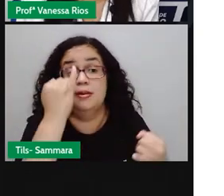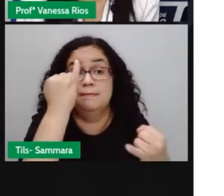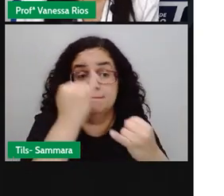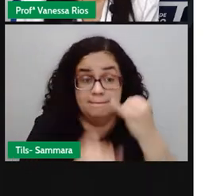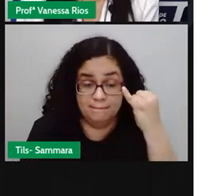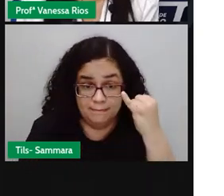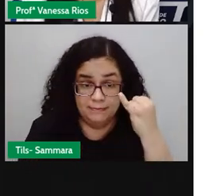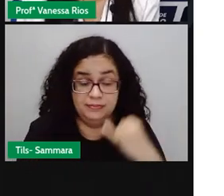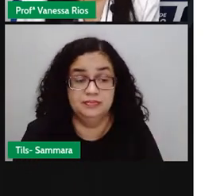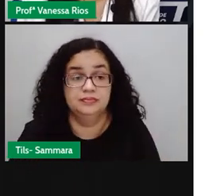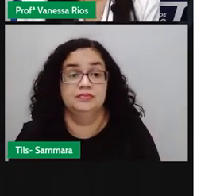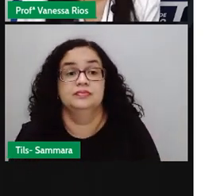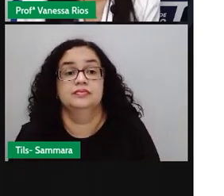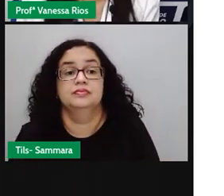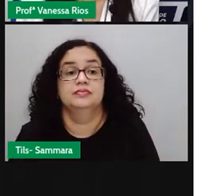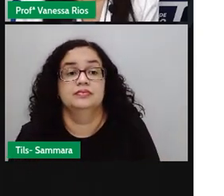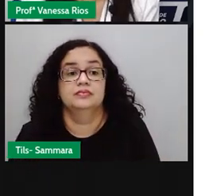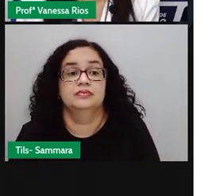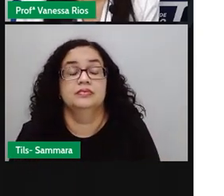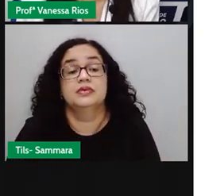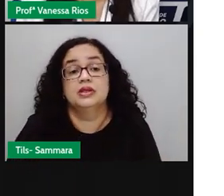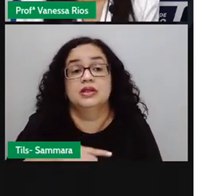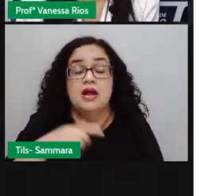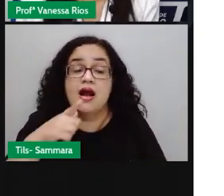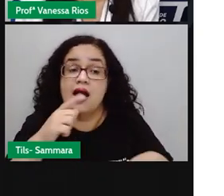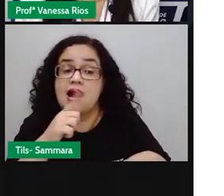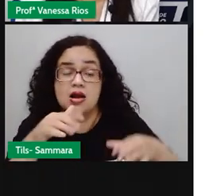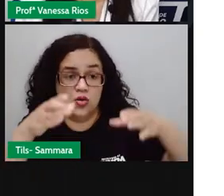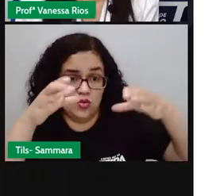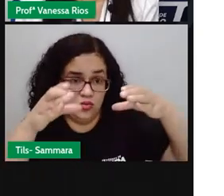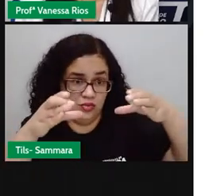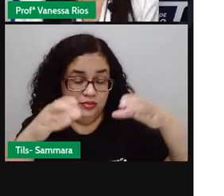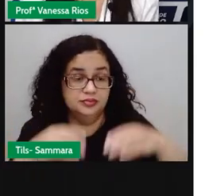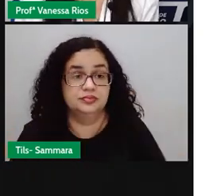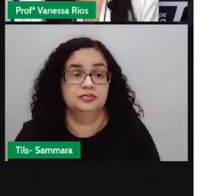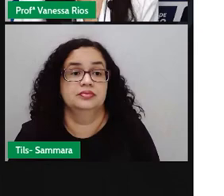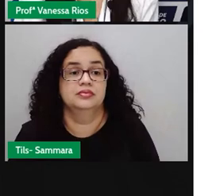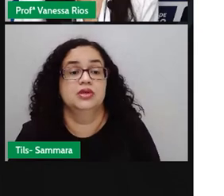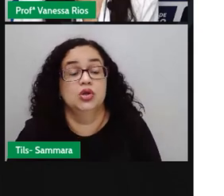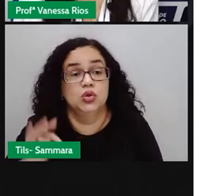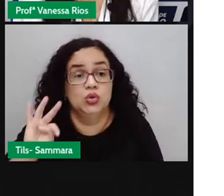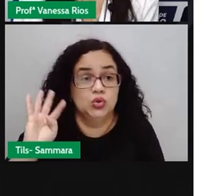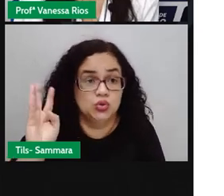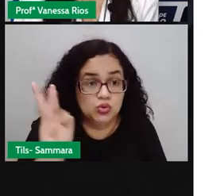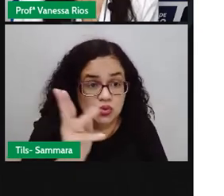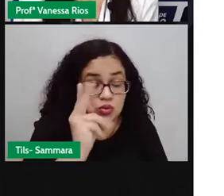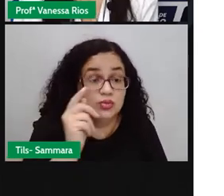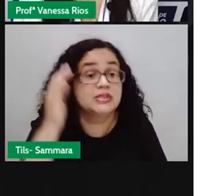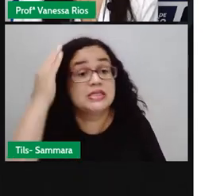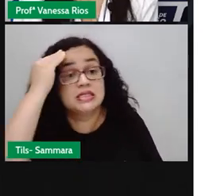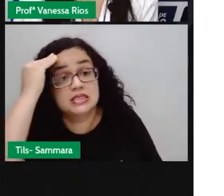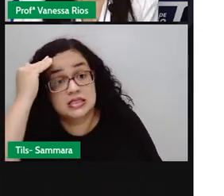metade aí da capacidade do aquário. E aí, o aquário todo, a gente